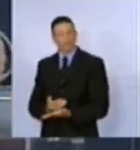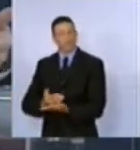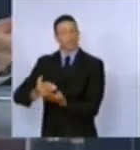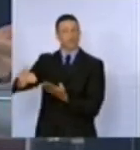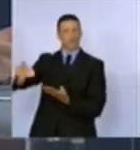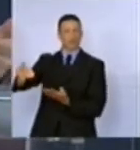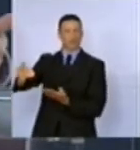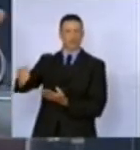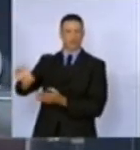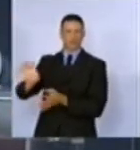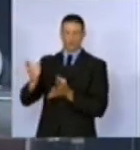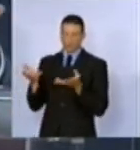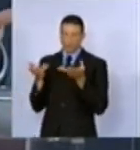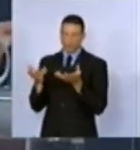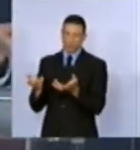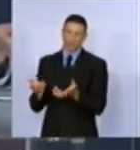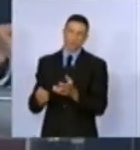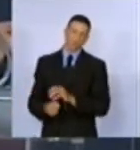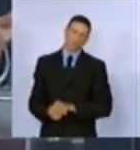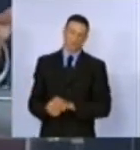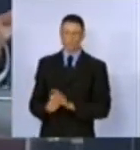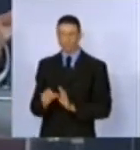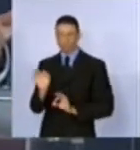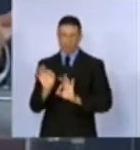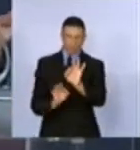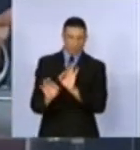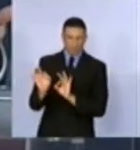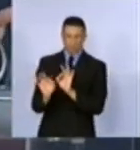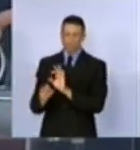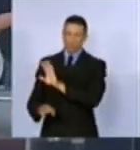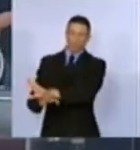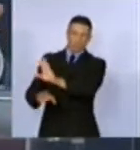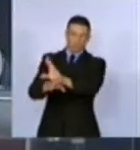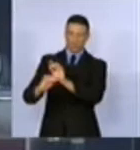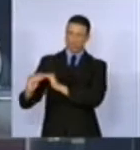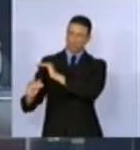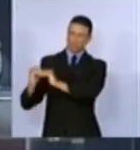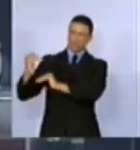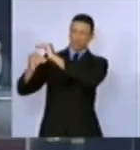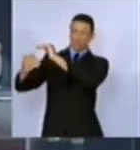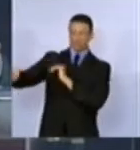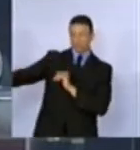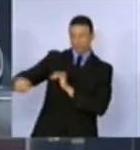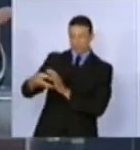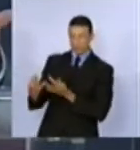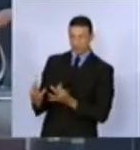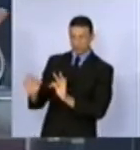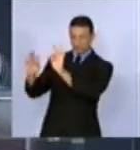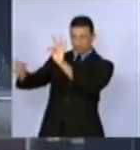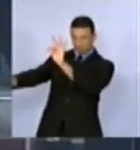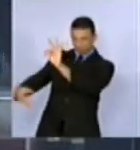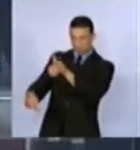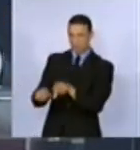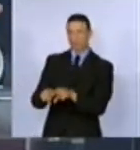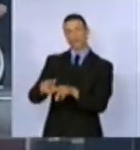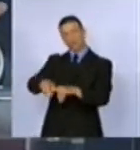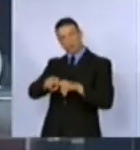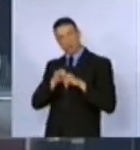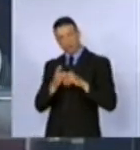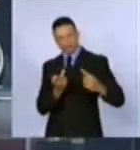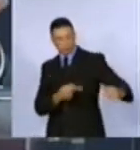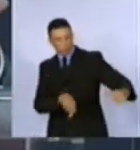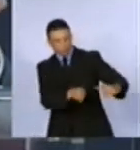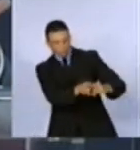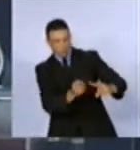Então nesse aspecto a gente procura incentivar e apoiar o desenvolvimento de inovação por meio de parcerias e